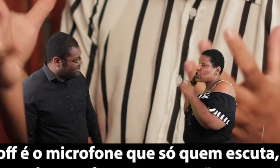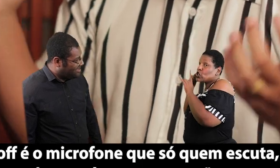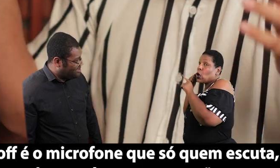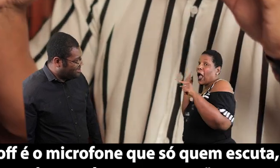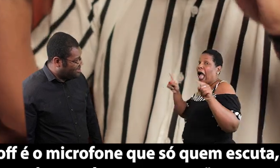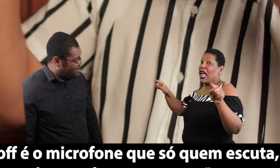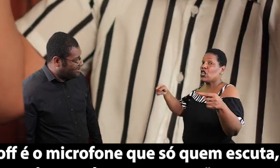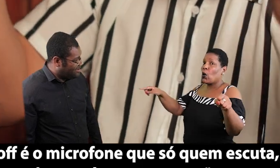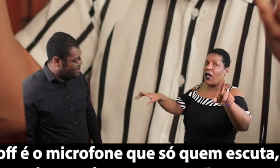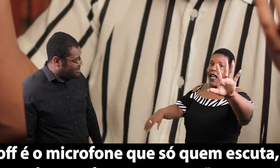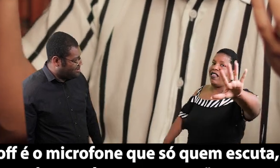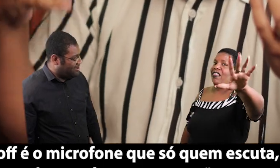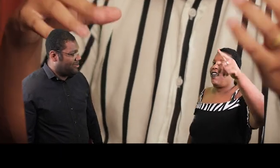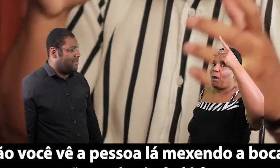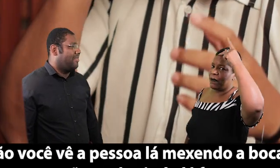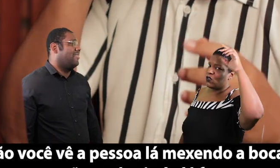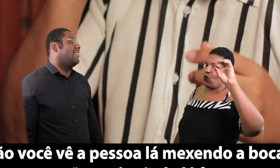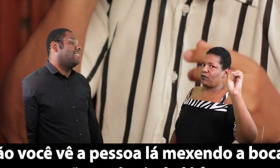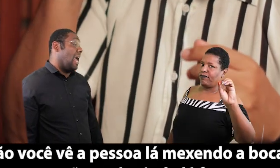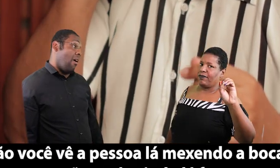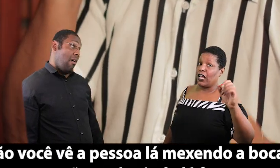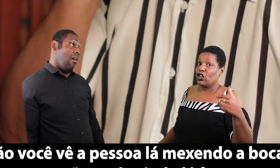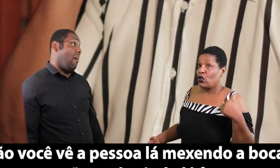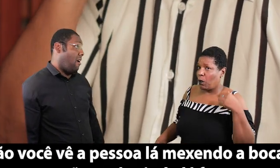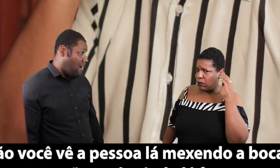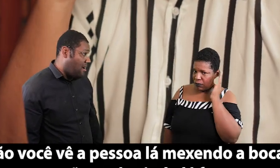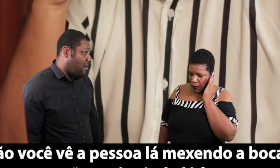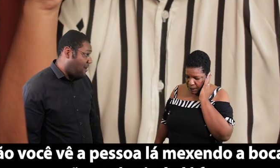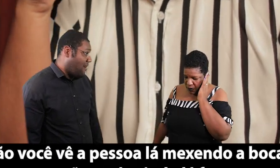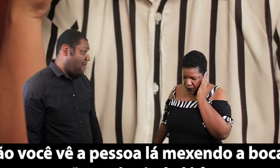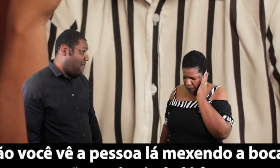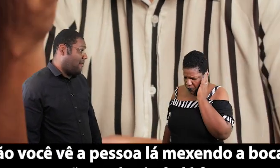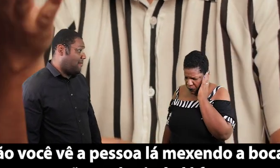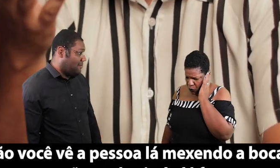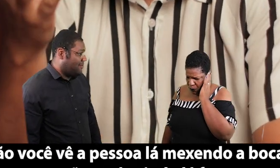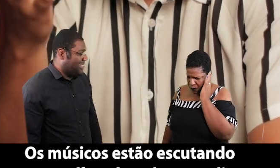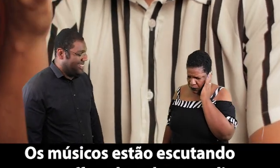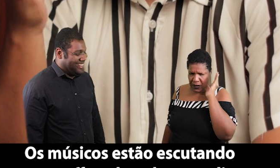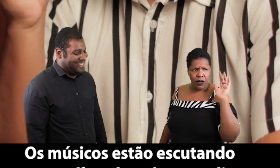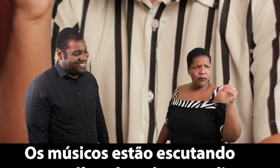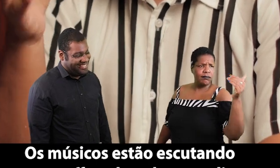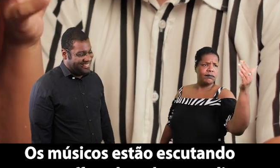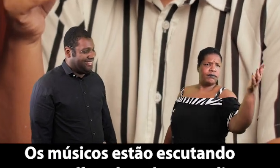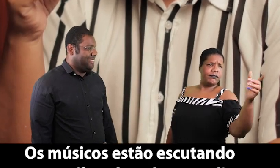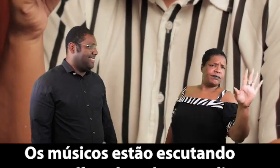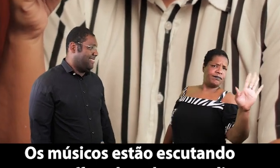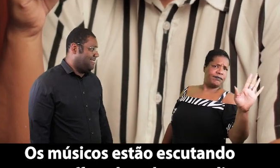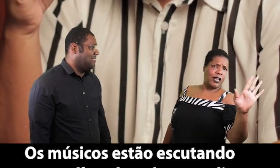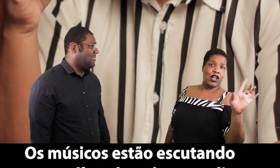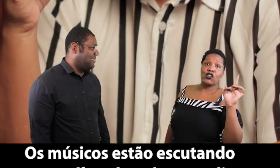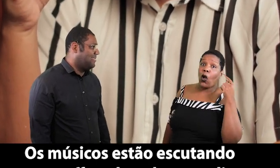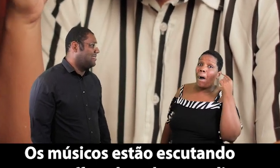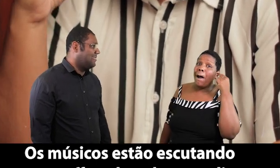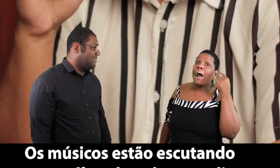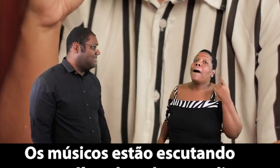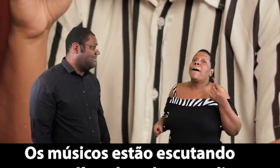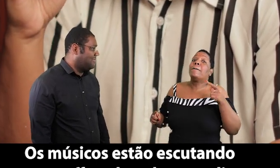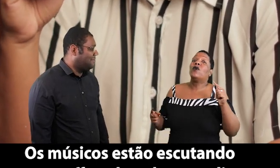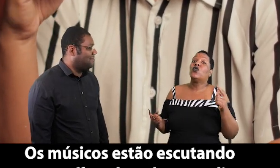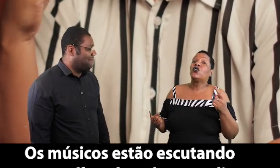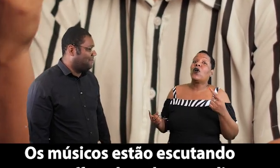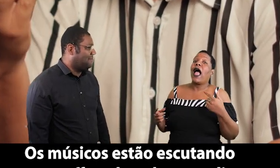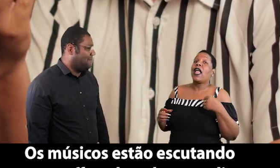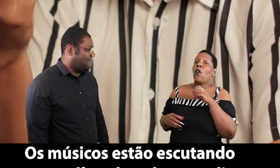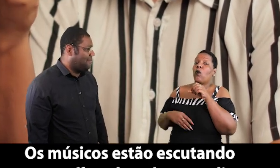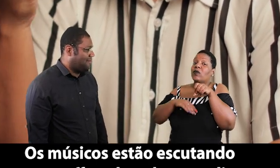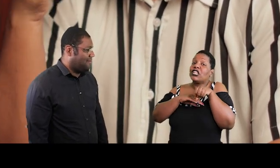tocando. As pessoas não escutam. Então você vê a pessoa lá mexendo a boca, mas não tá saindo lá fora. Os músicos estão escutando. E nesse off